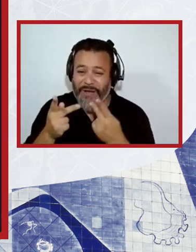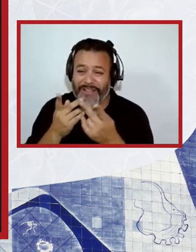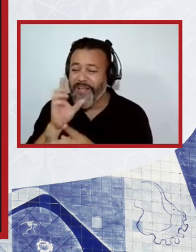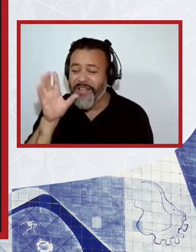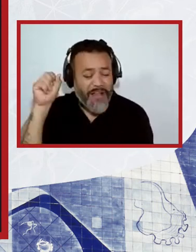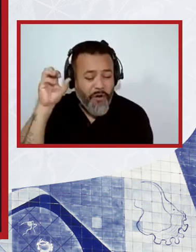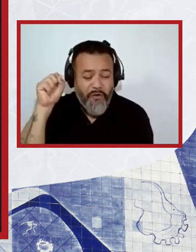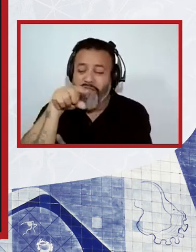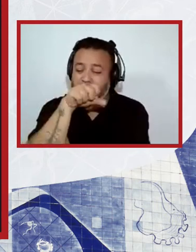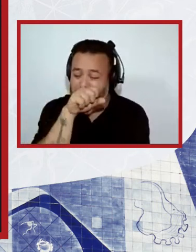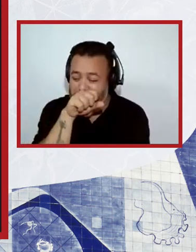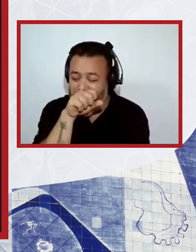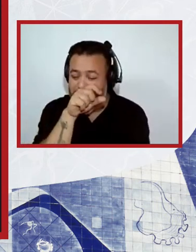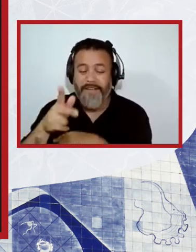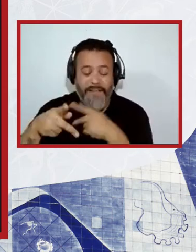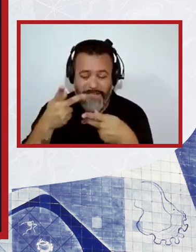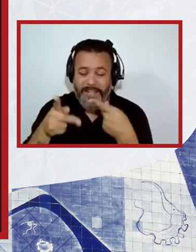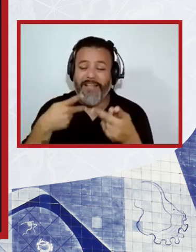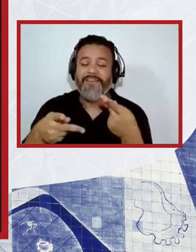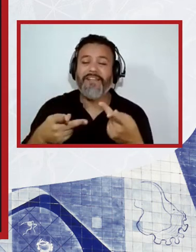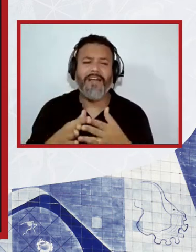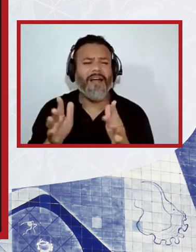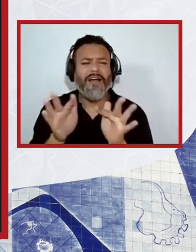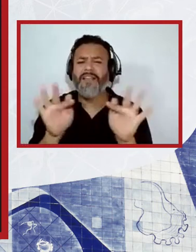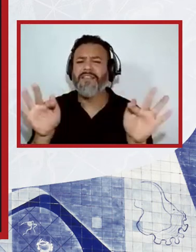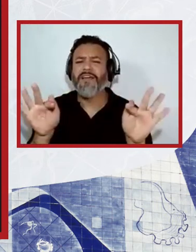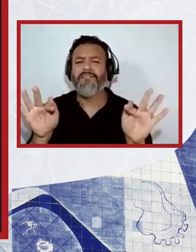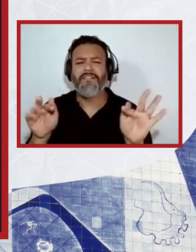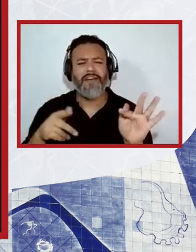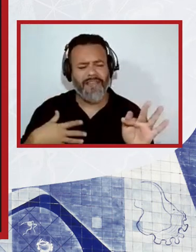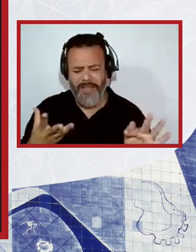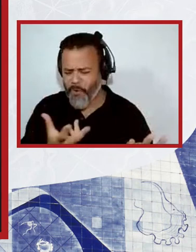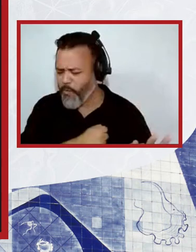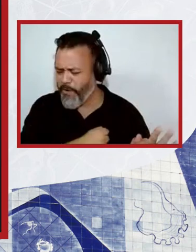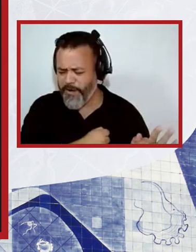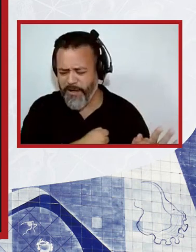deseja. Nossa, eu amo essa frase. E,